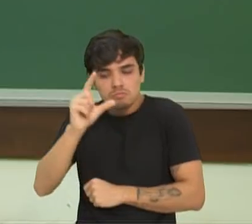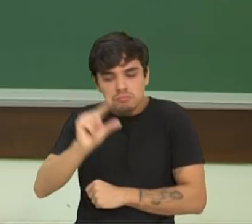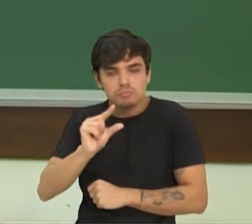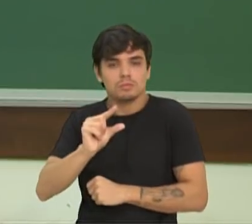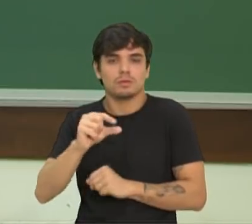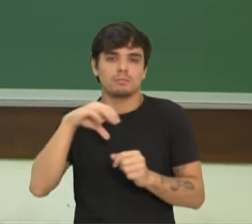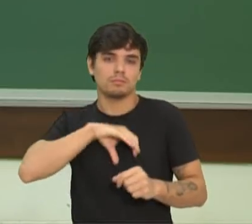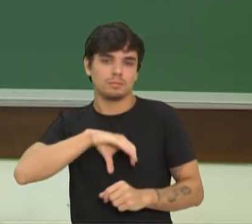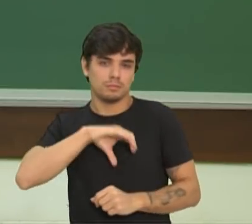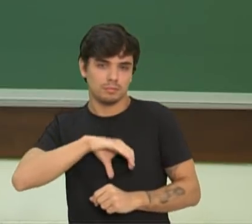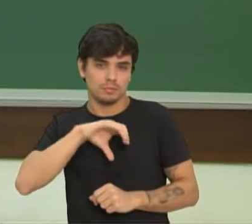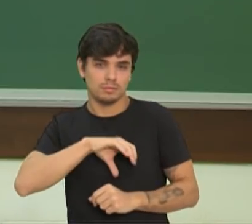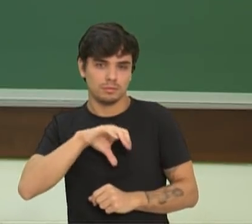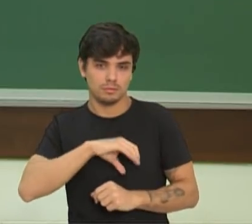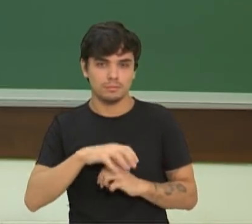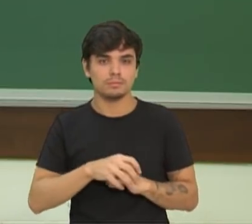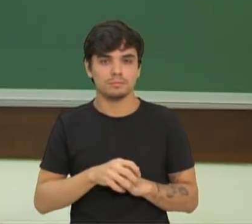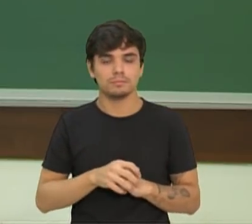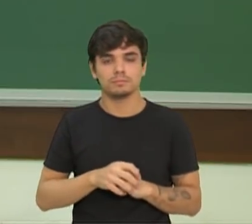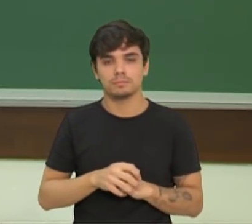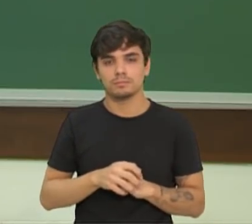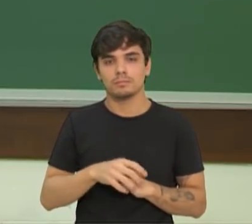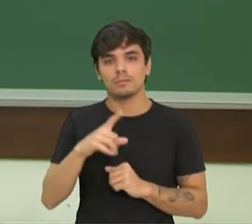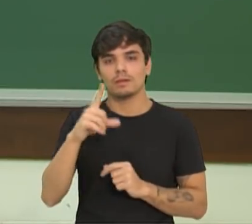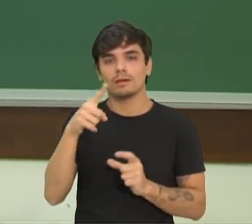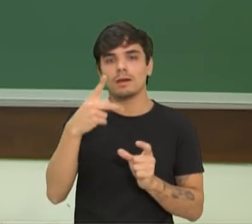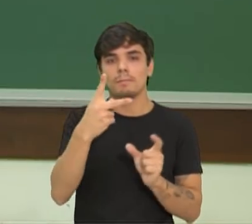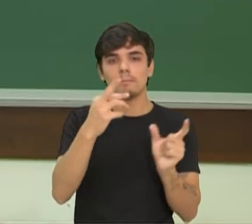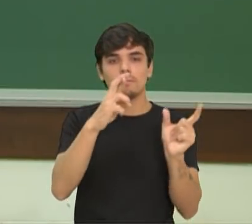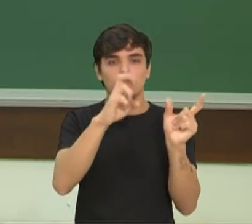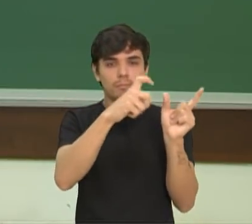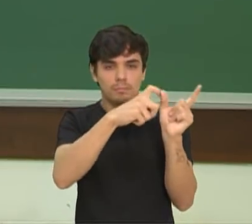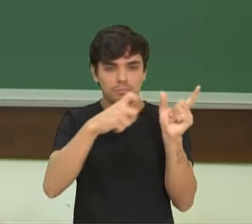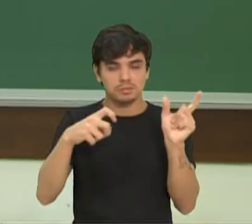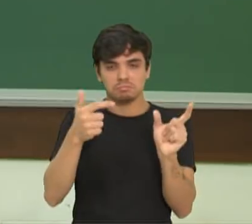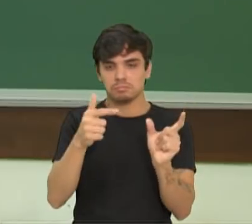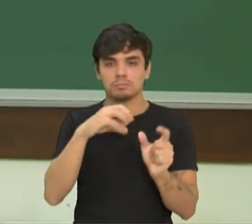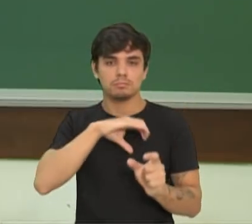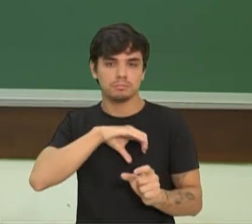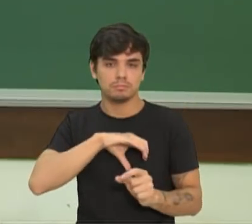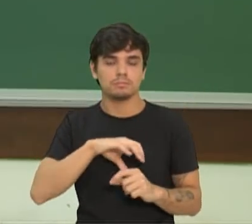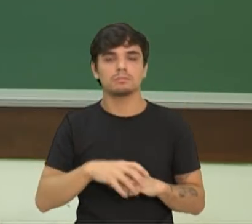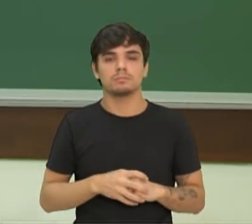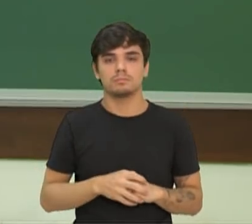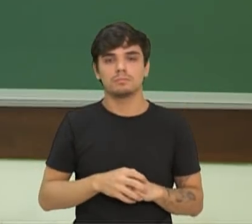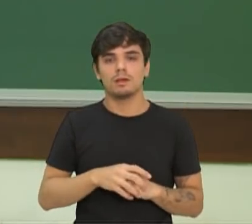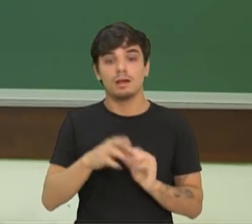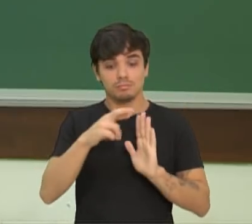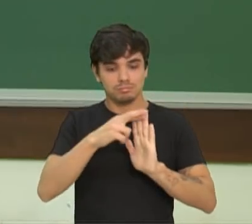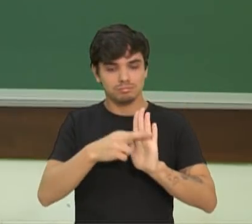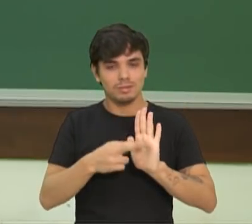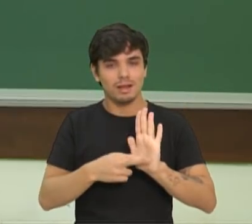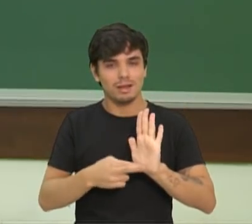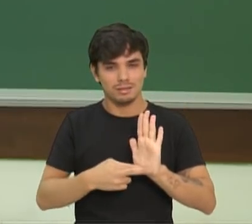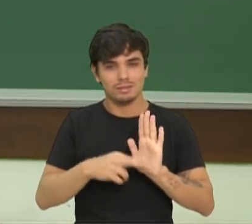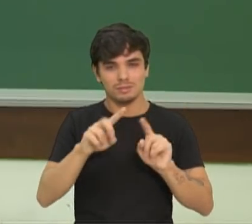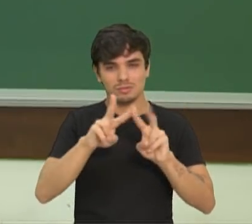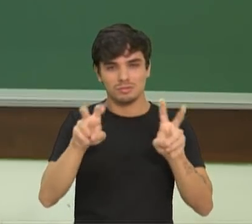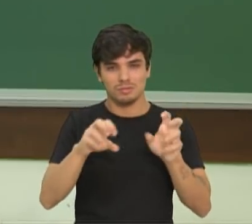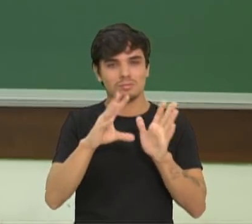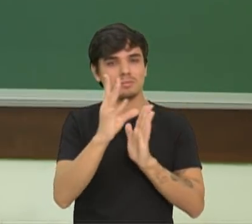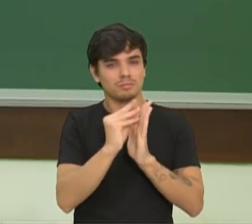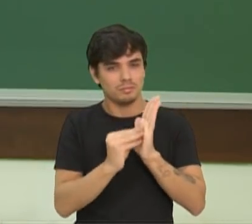menor número de palavras em língua portuguesa são as proparoxítonas. E já adianto a regra para você, certo? Dou um spoiler aí dos